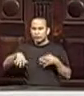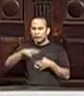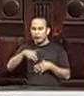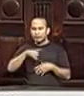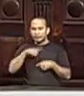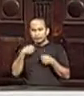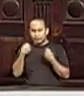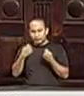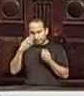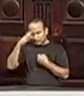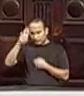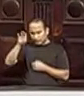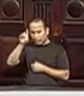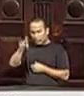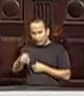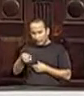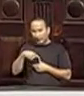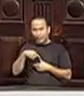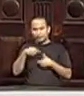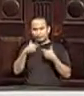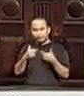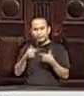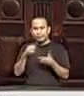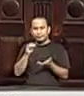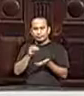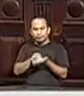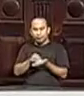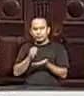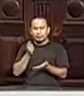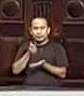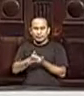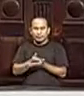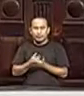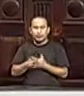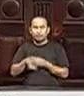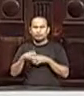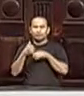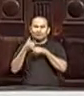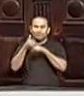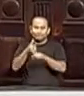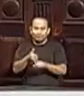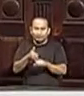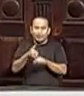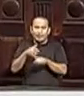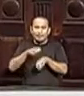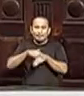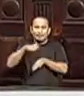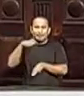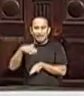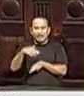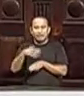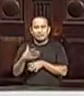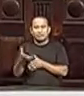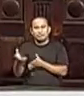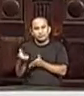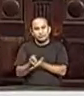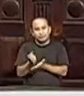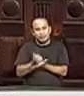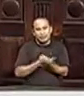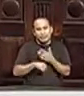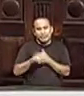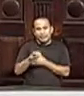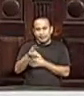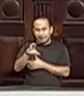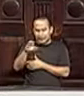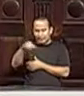priorizadas é justamente o combate à sonegação. O setor de combustíveis é o setor que mais arrecada pelo ICMS do